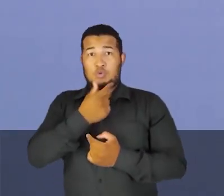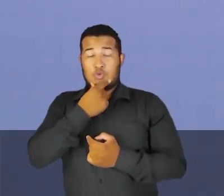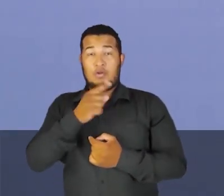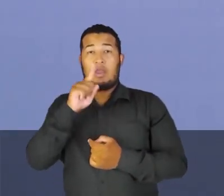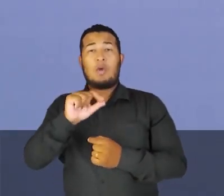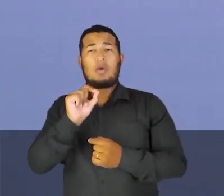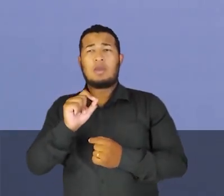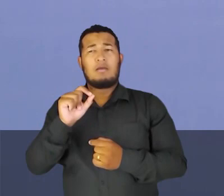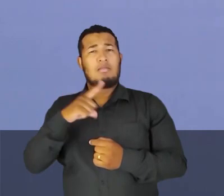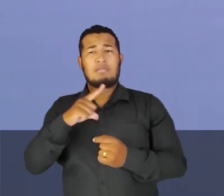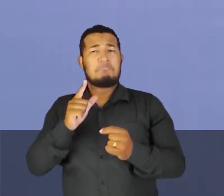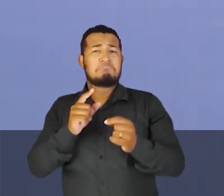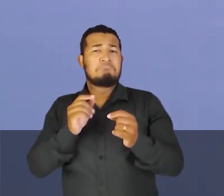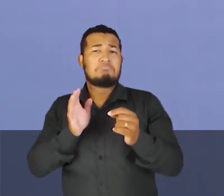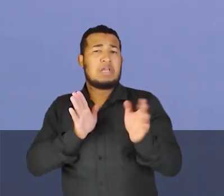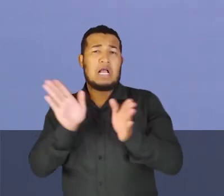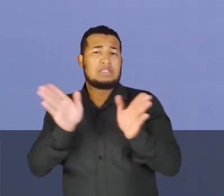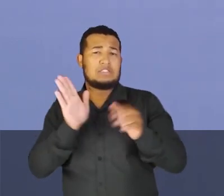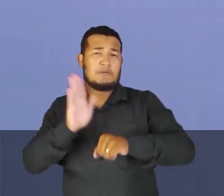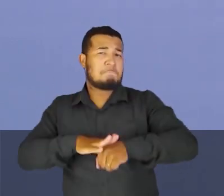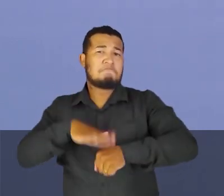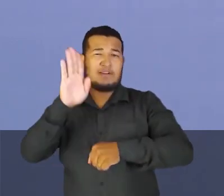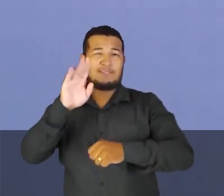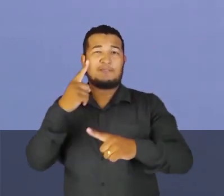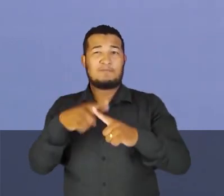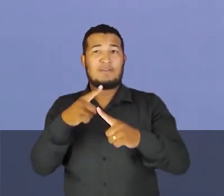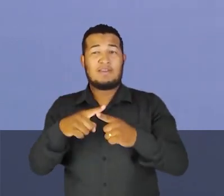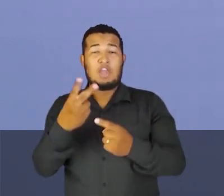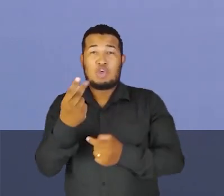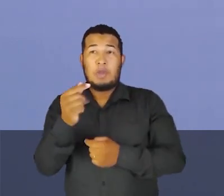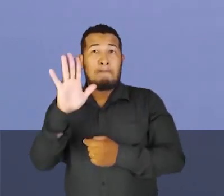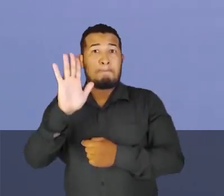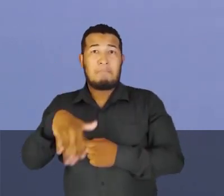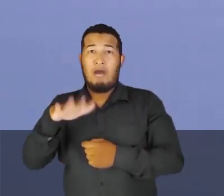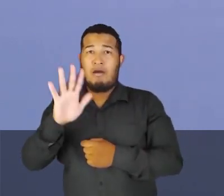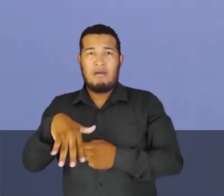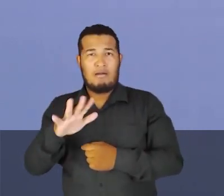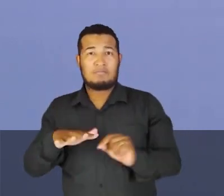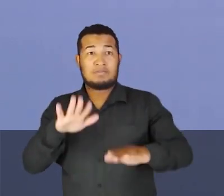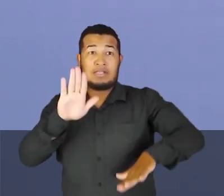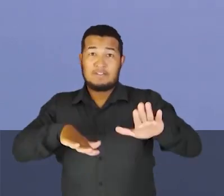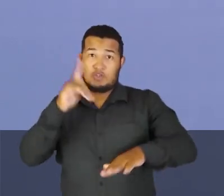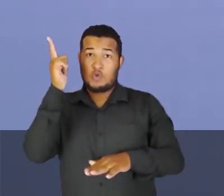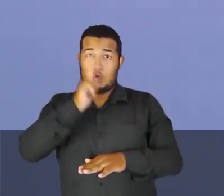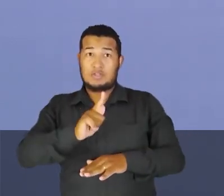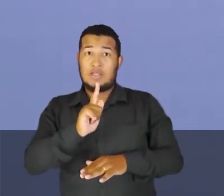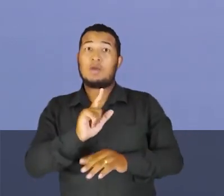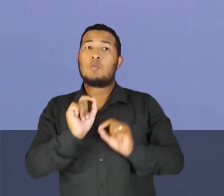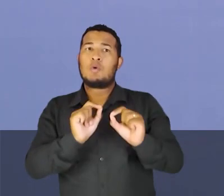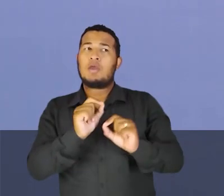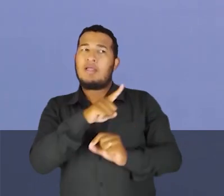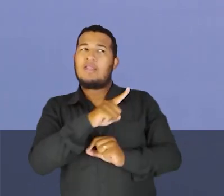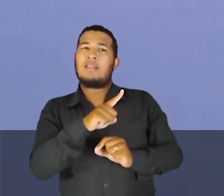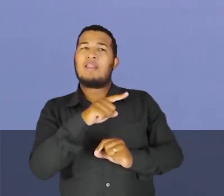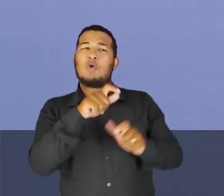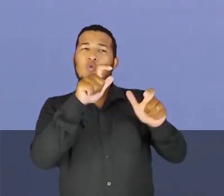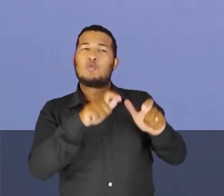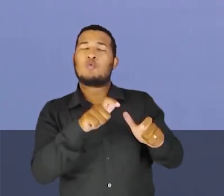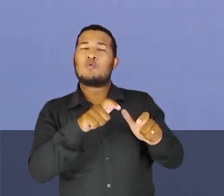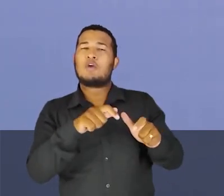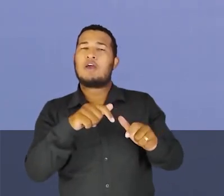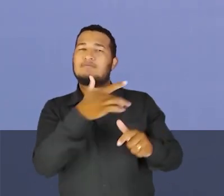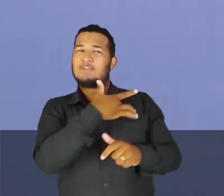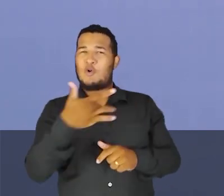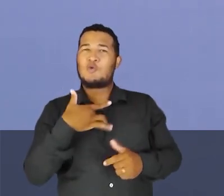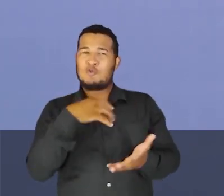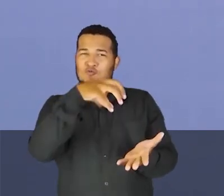método mais acessível, porque é de um custo muito baixo, muitas vezes você consegue nos postos de saúde